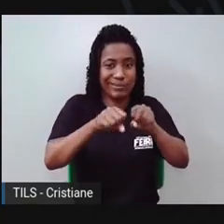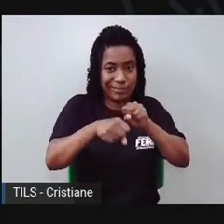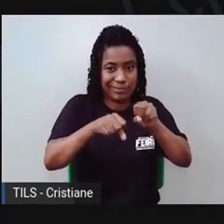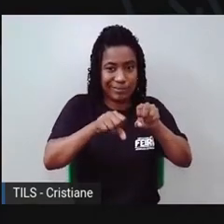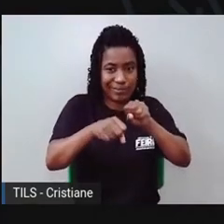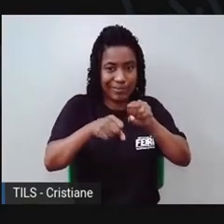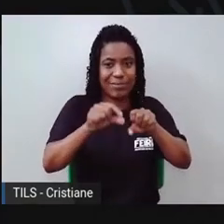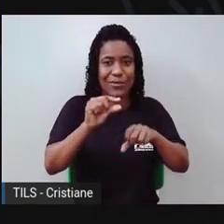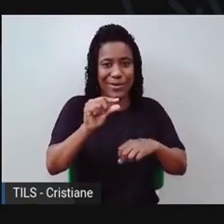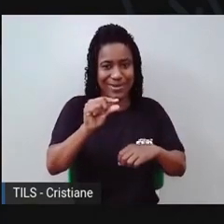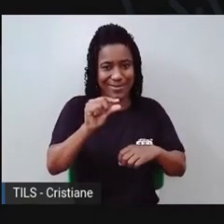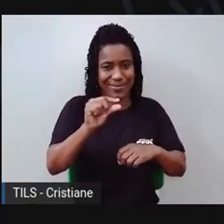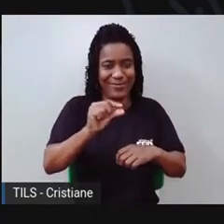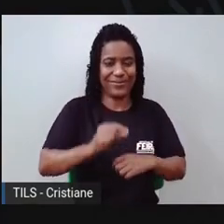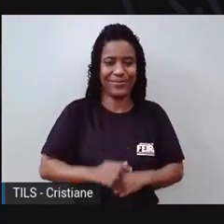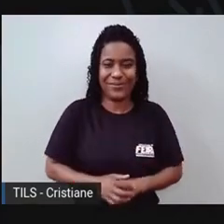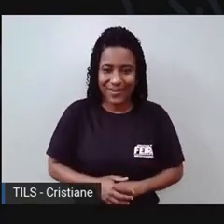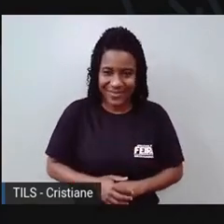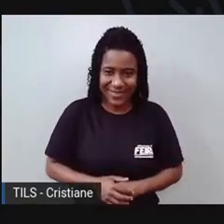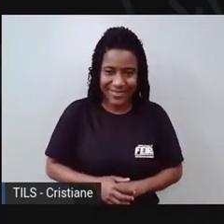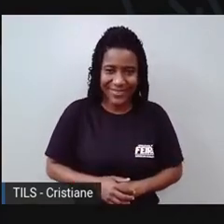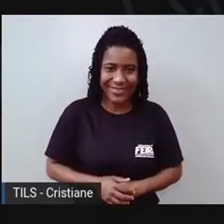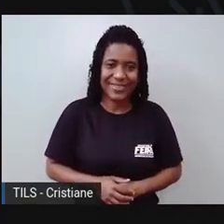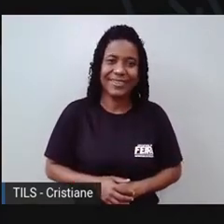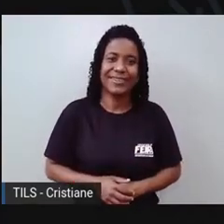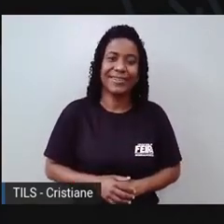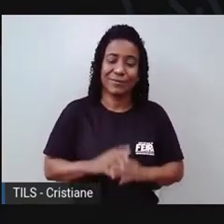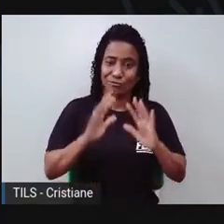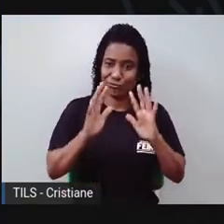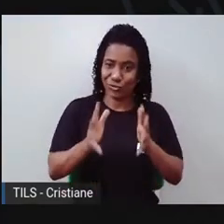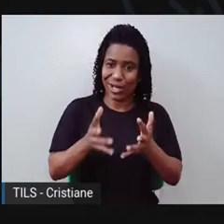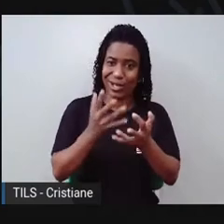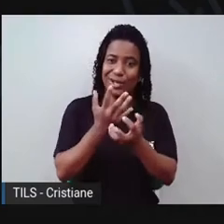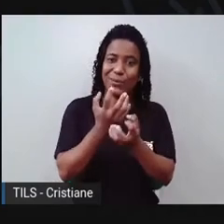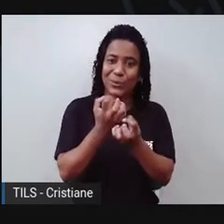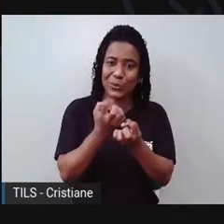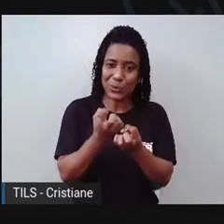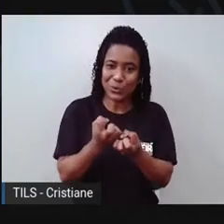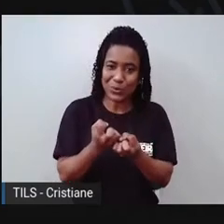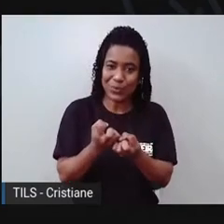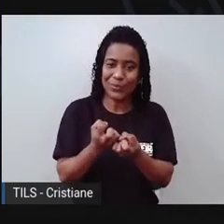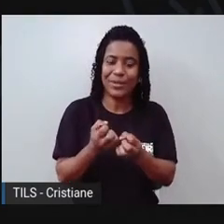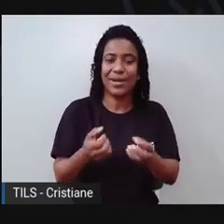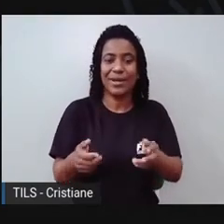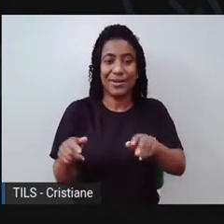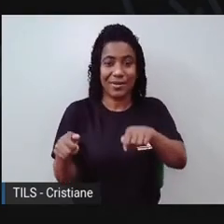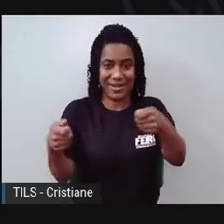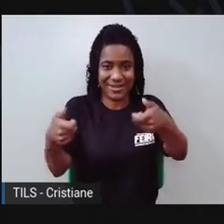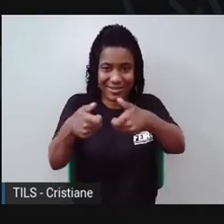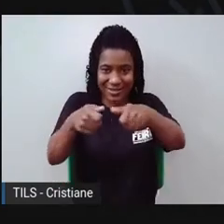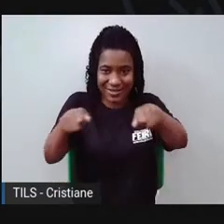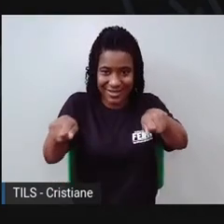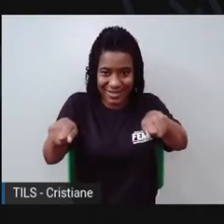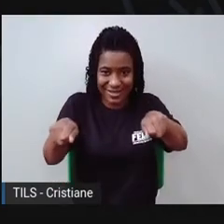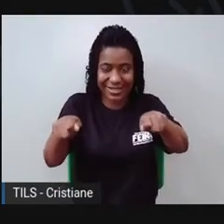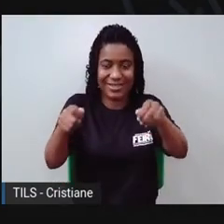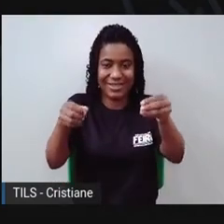Pronto. Aí a gente já enxugou o papel. Aí a gente vai jogar aqui dentro dessa bacia.